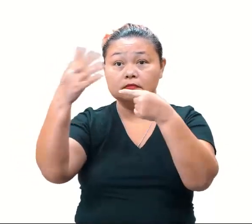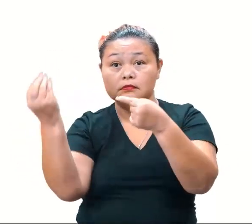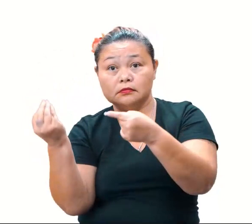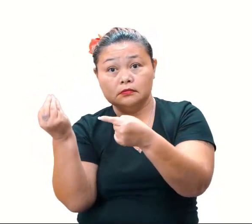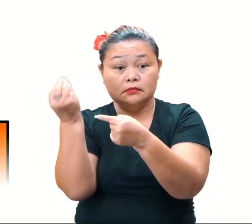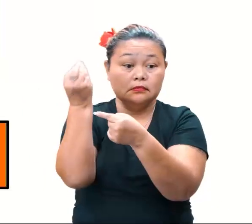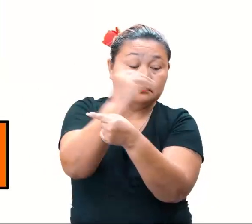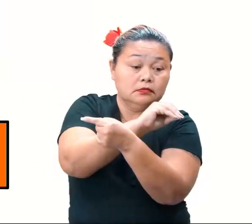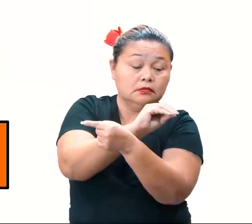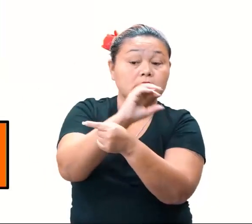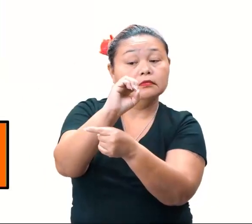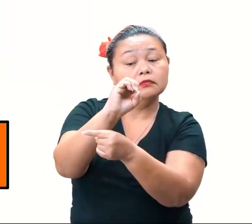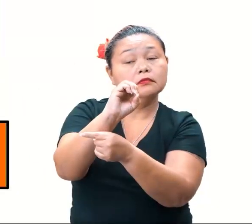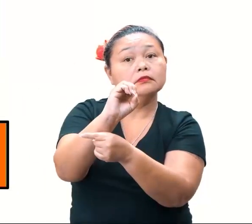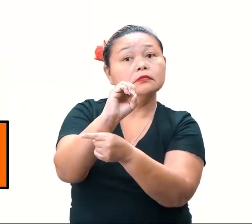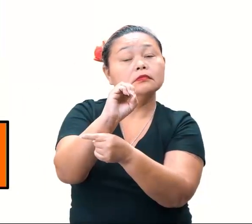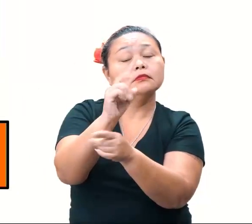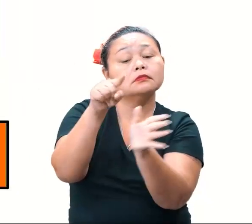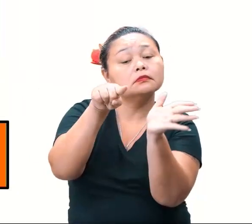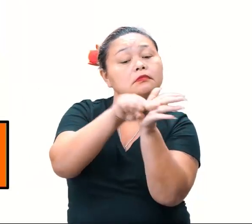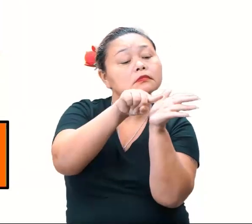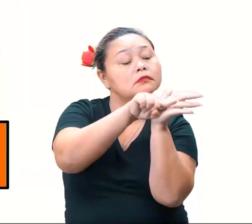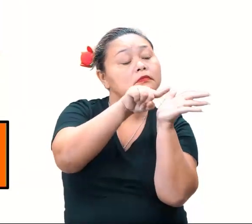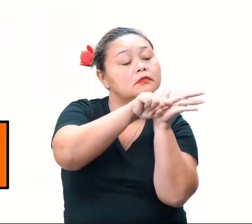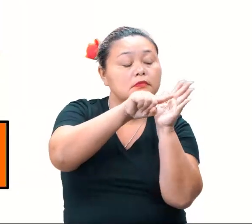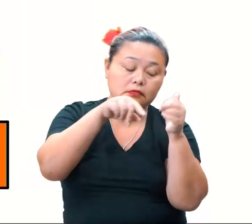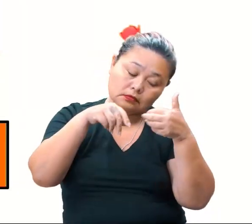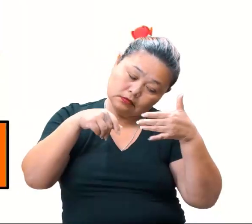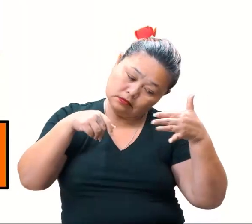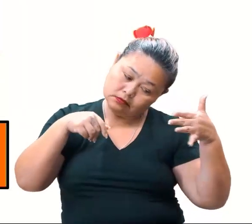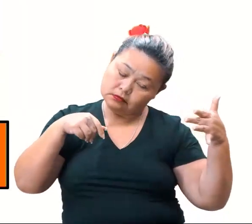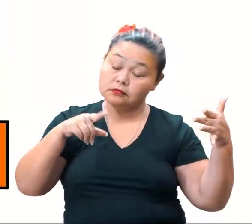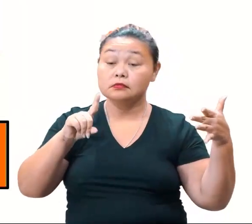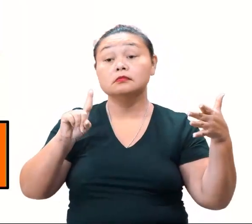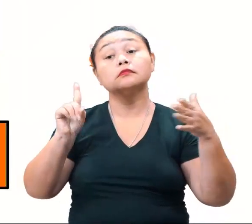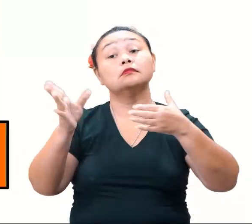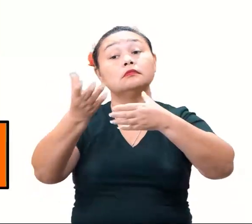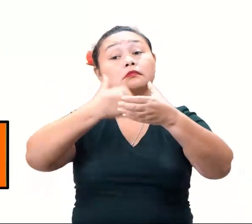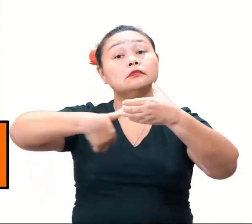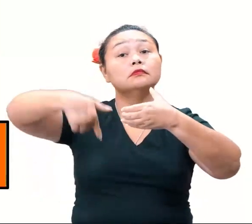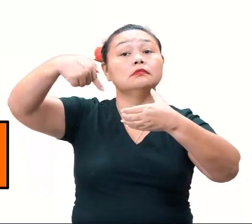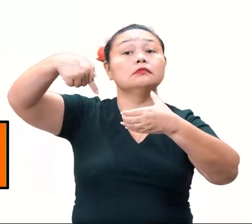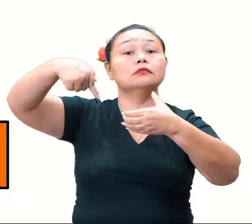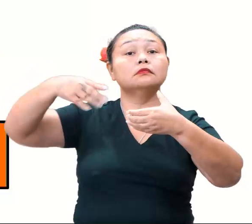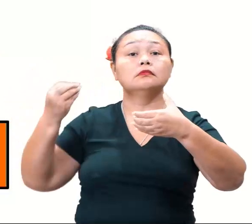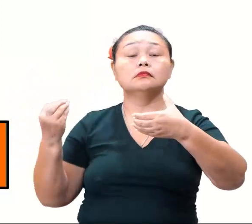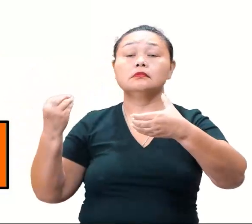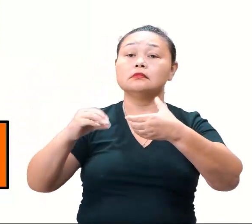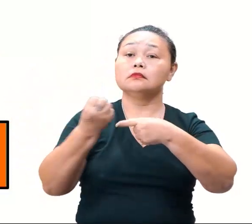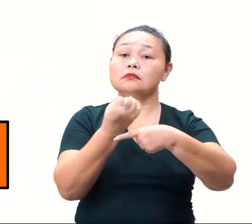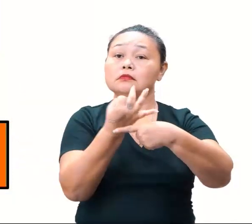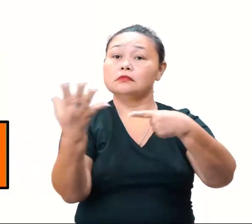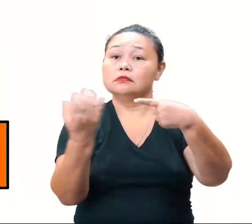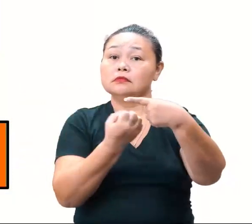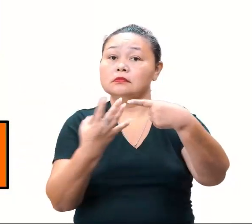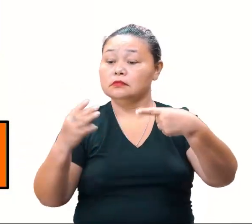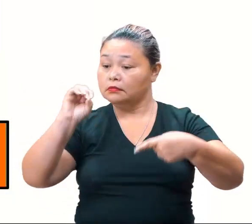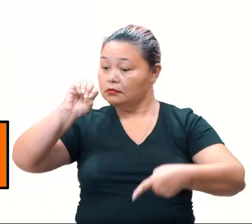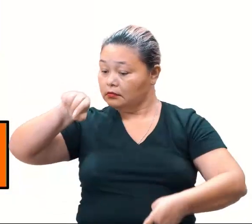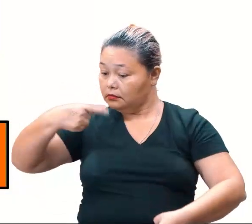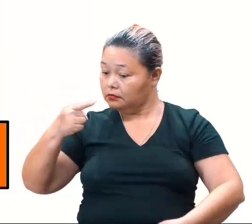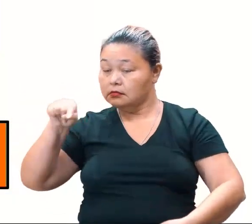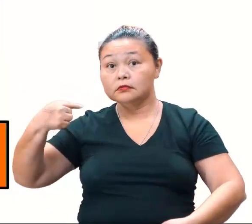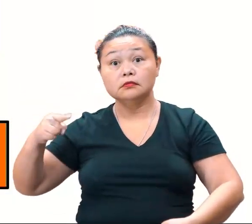do 0, né, com os números negativos. Nos racionais, nós já temos os acréscimos das frações, dos números